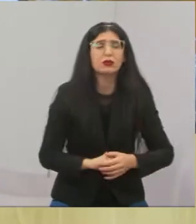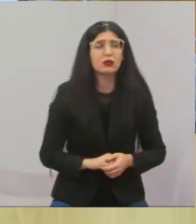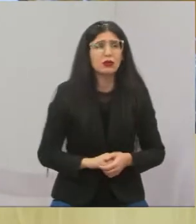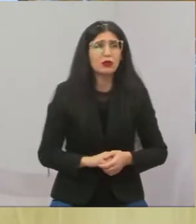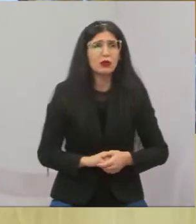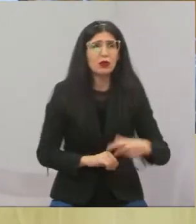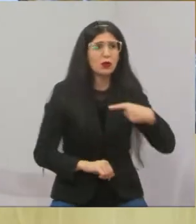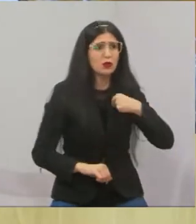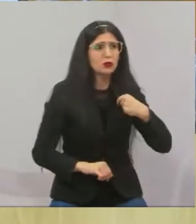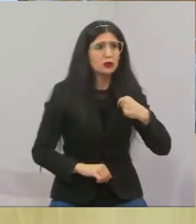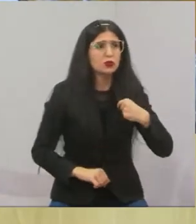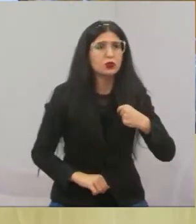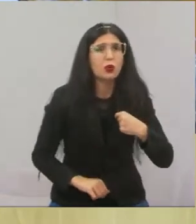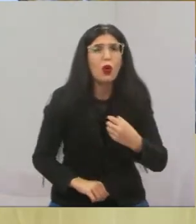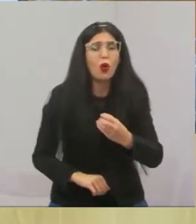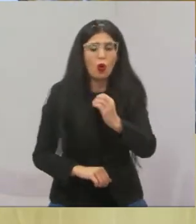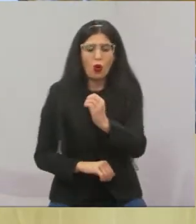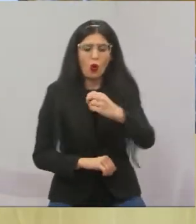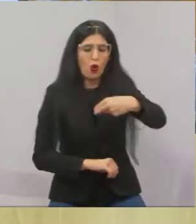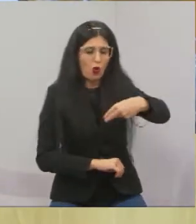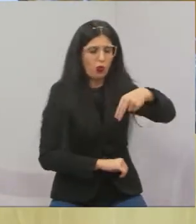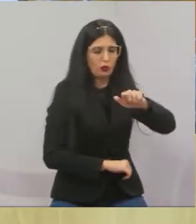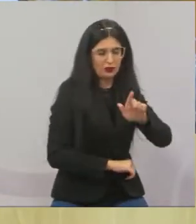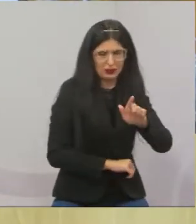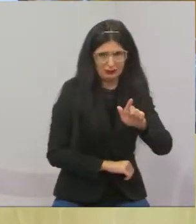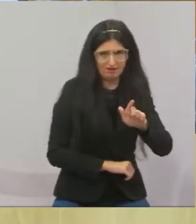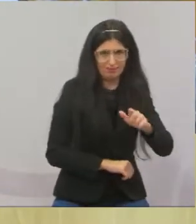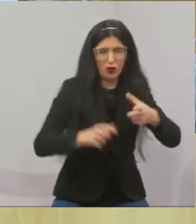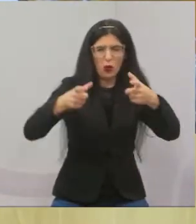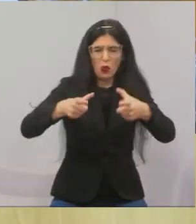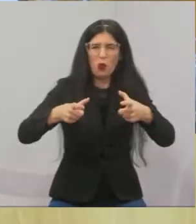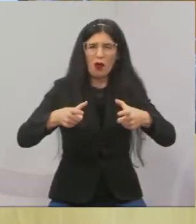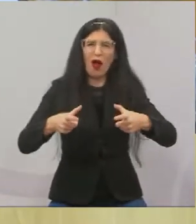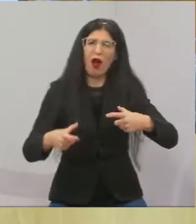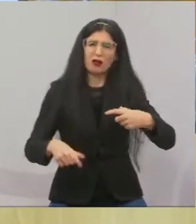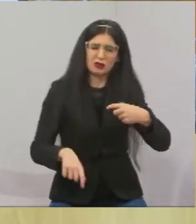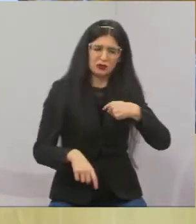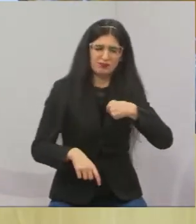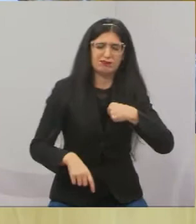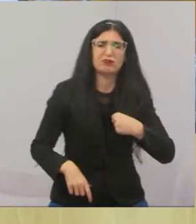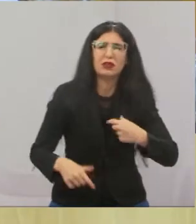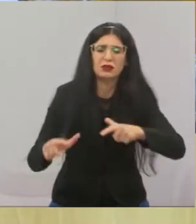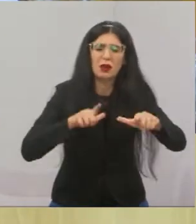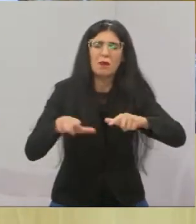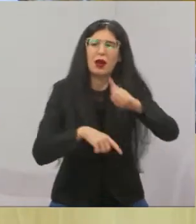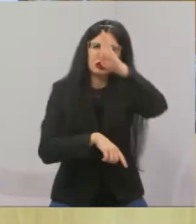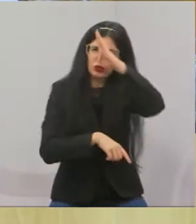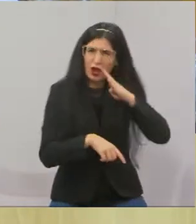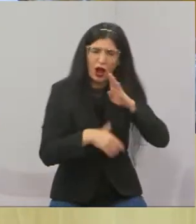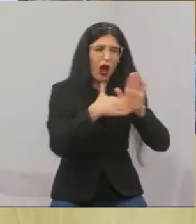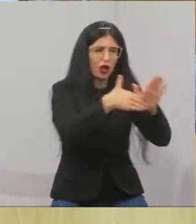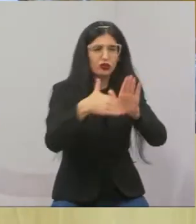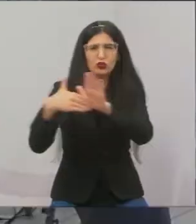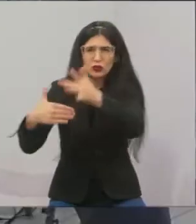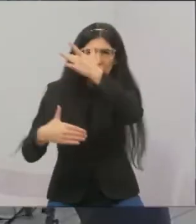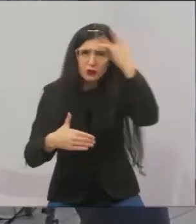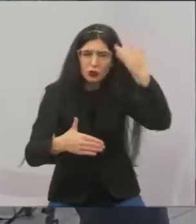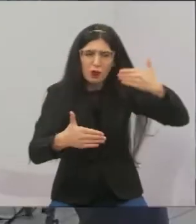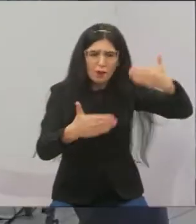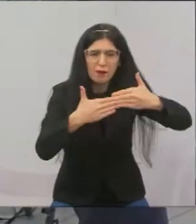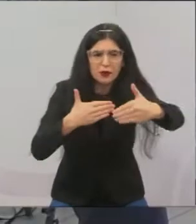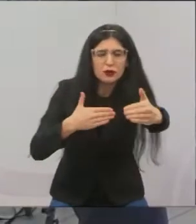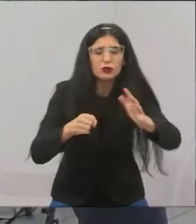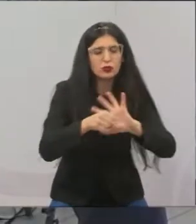ONG em situação de pandemia. Seja bem-vindo, senhor José Mendes Martins. O senhor